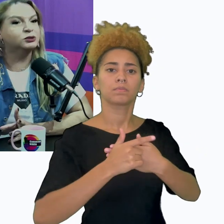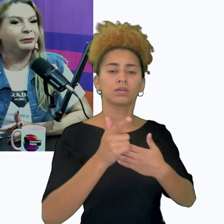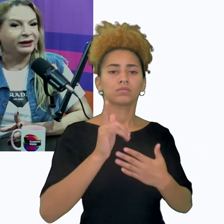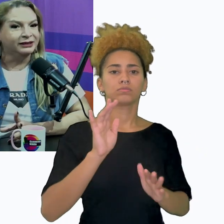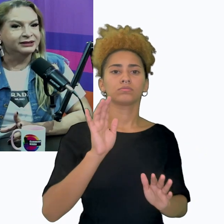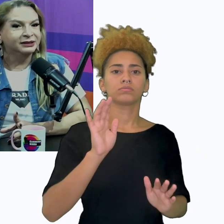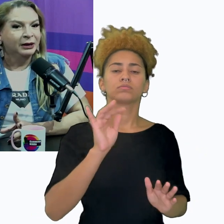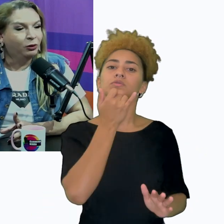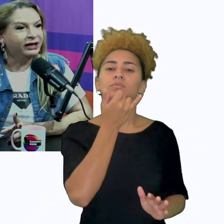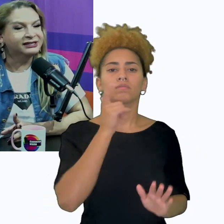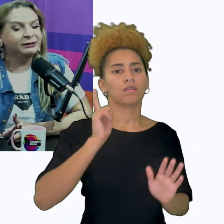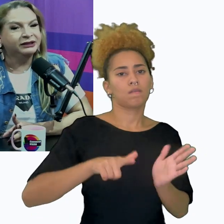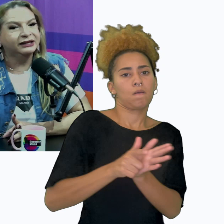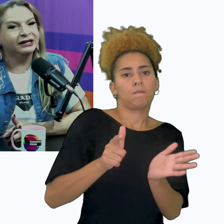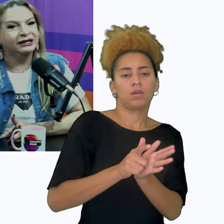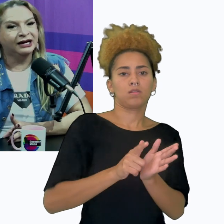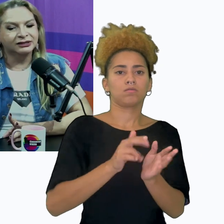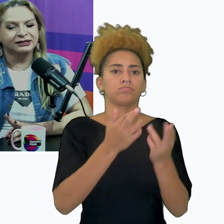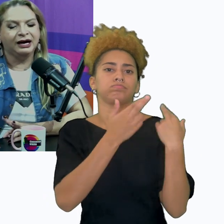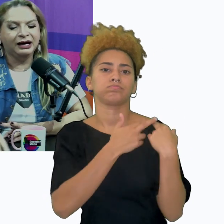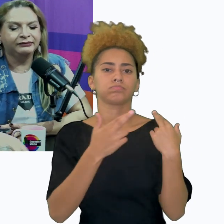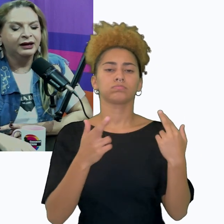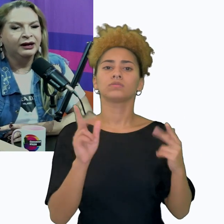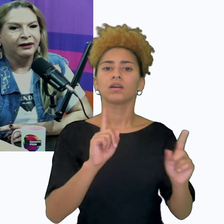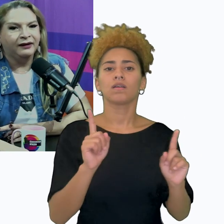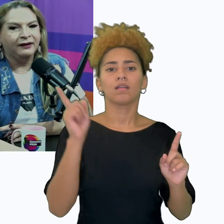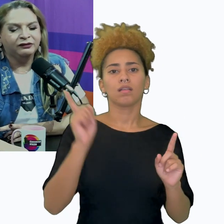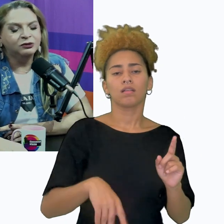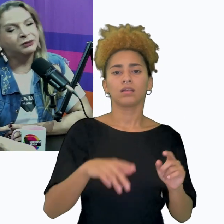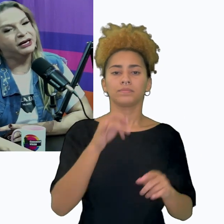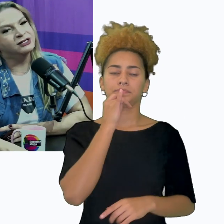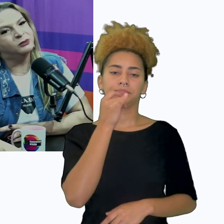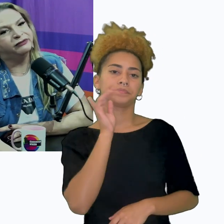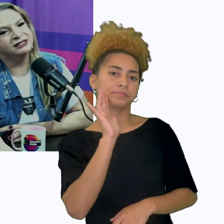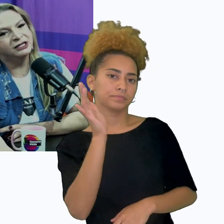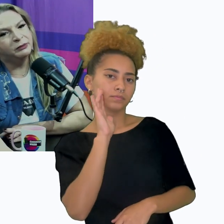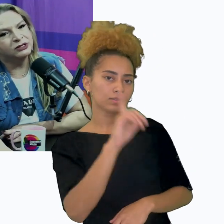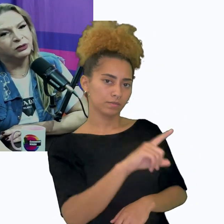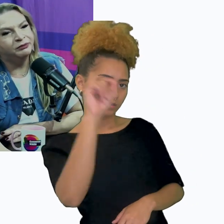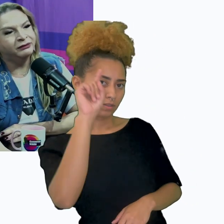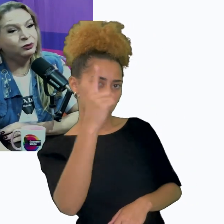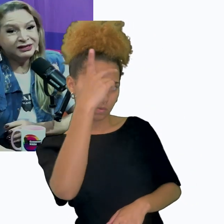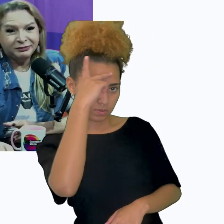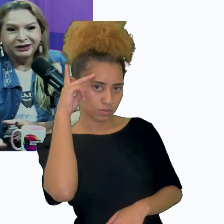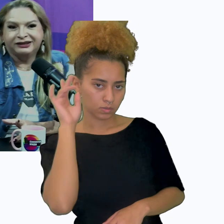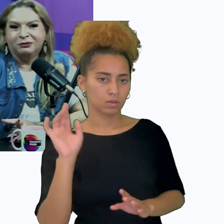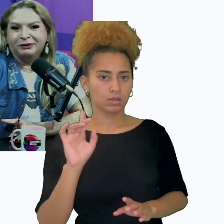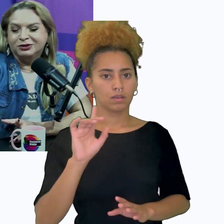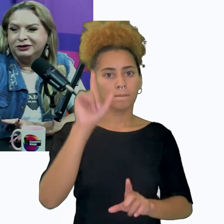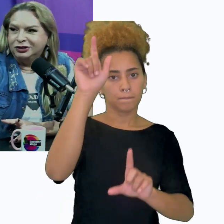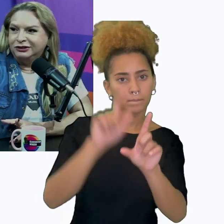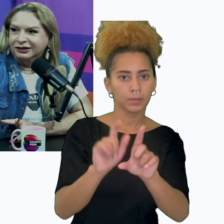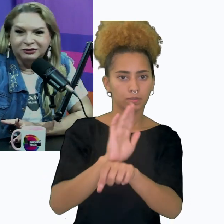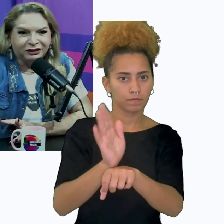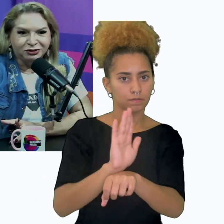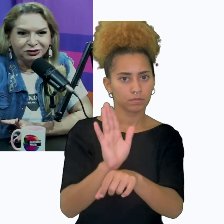outros papéis? Por que sempre tem que estar ligado assim, vamos chamar ela só pra fazer uma personagem. Não é sempre que tem uma